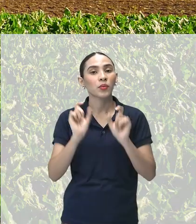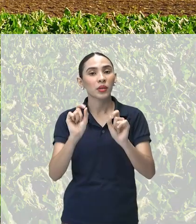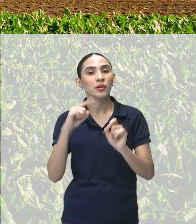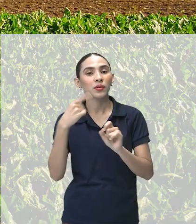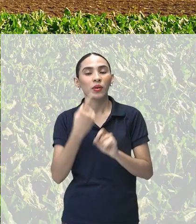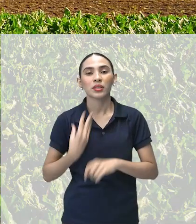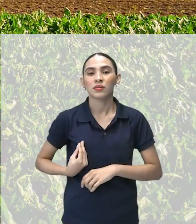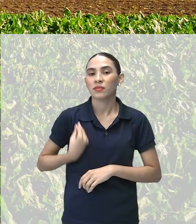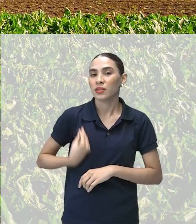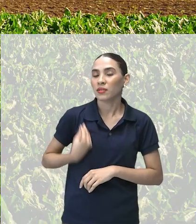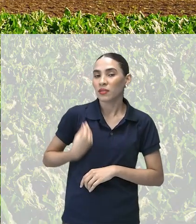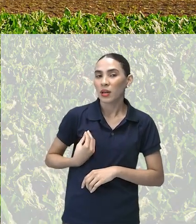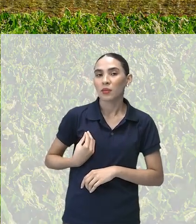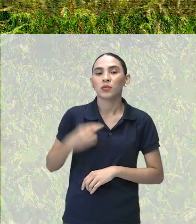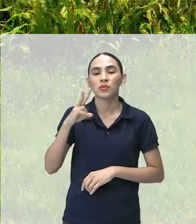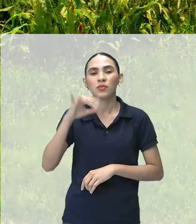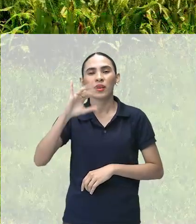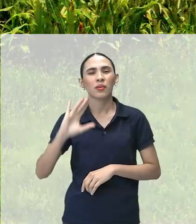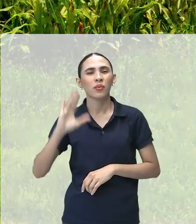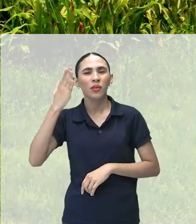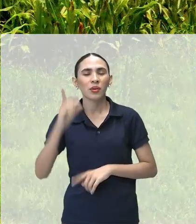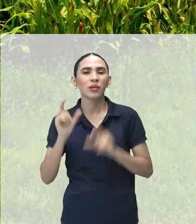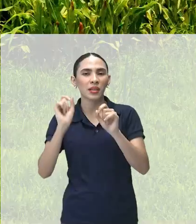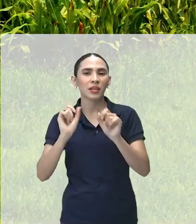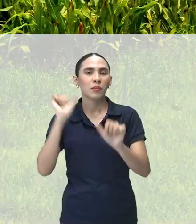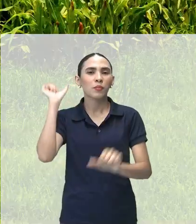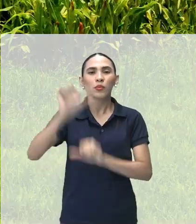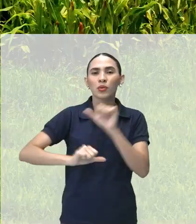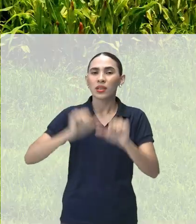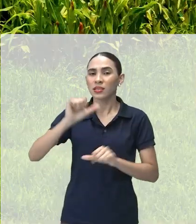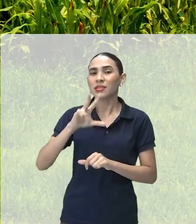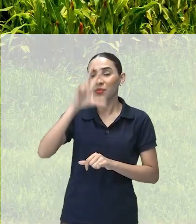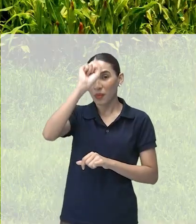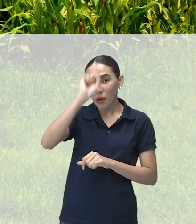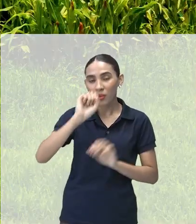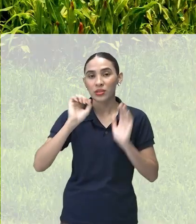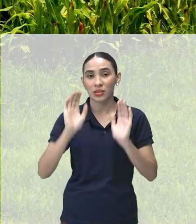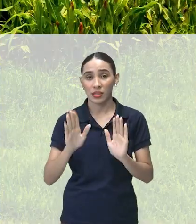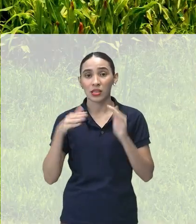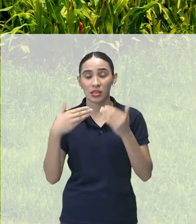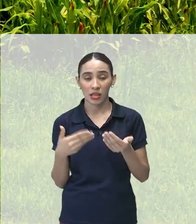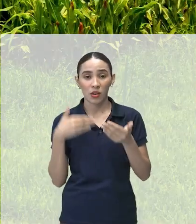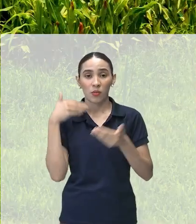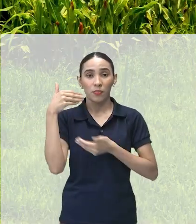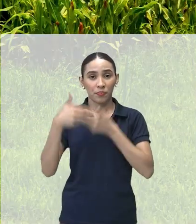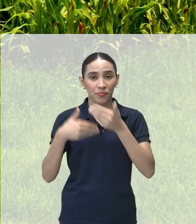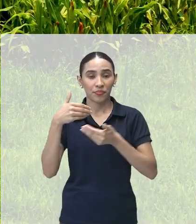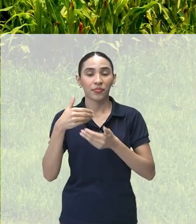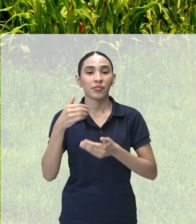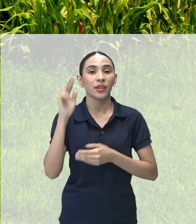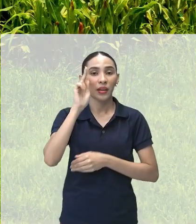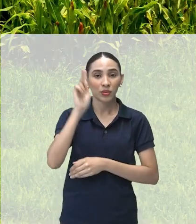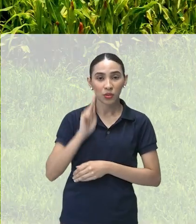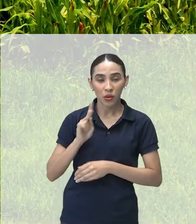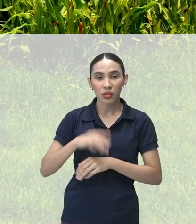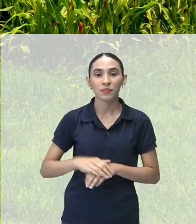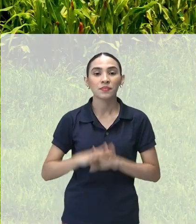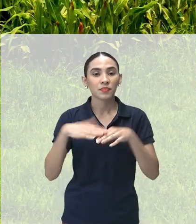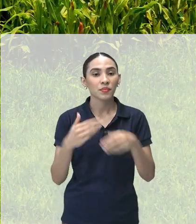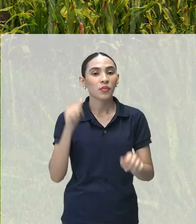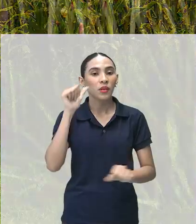estamos vivendo, está ocorrendo muitas mudanças. Então, ao longo da história, gente,